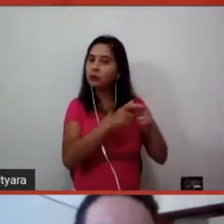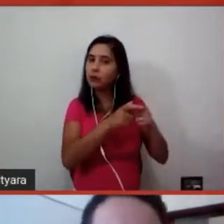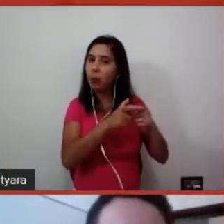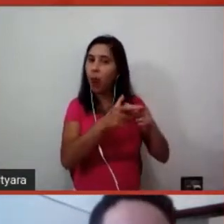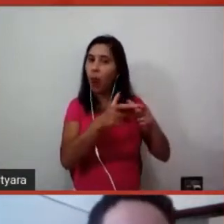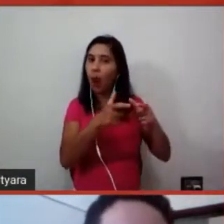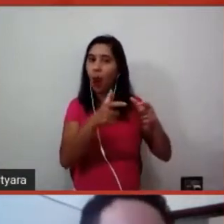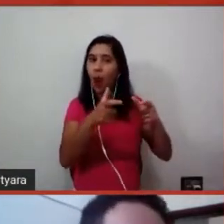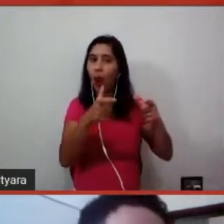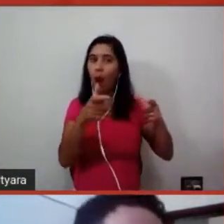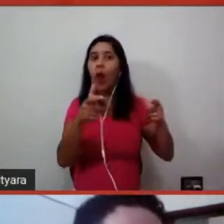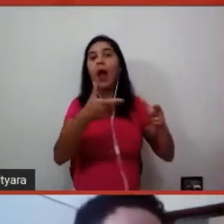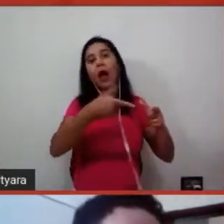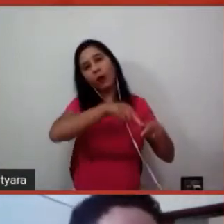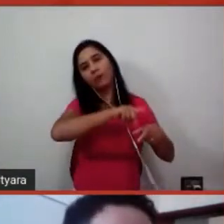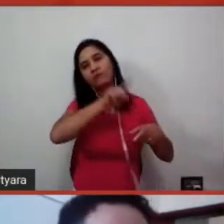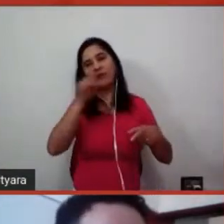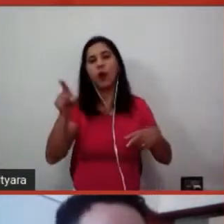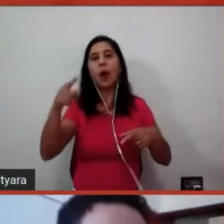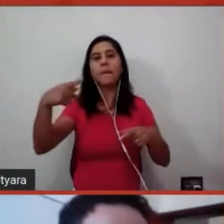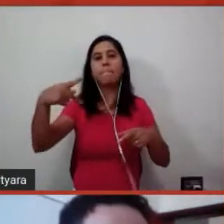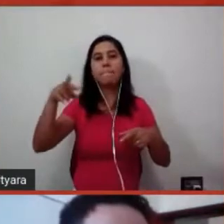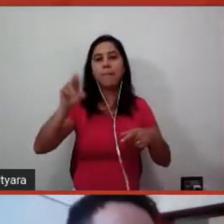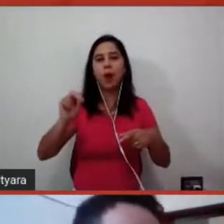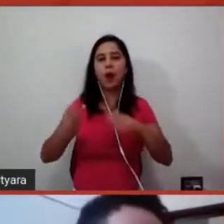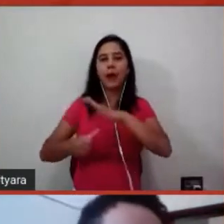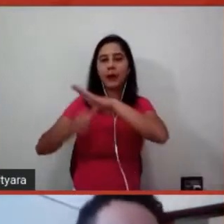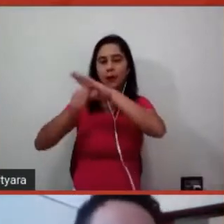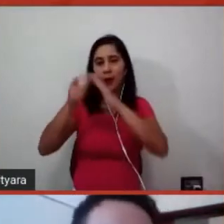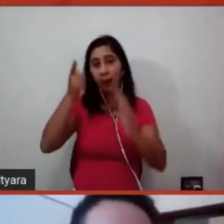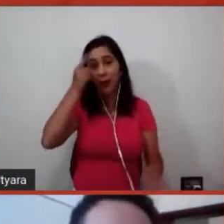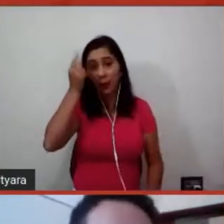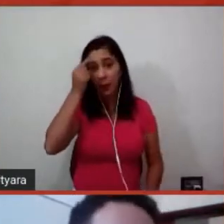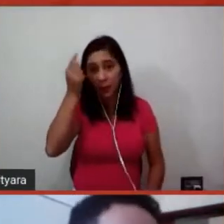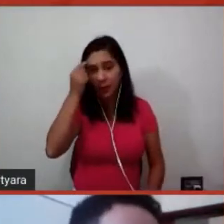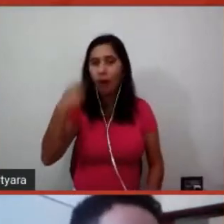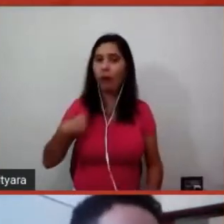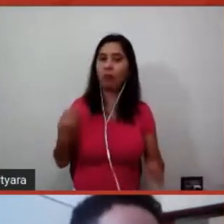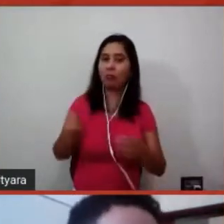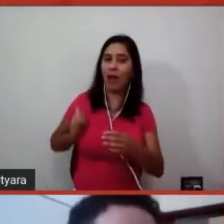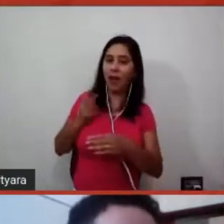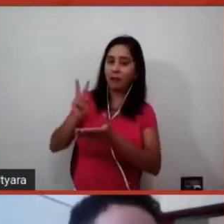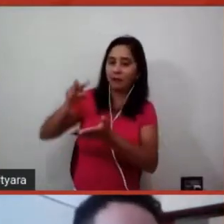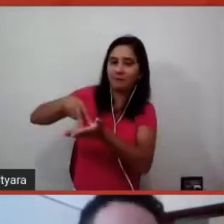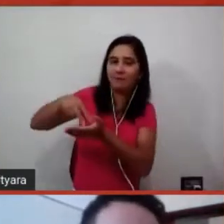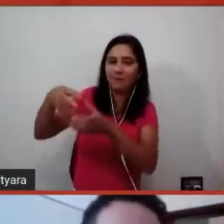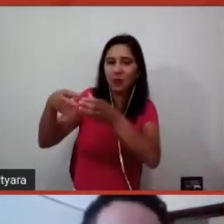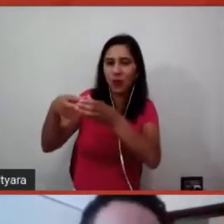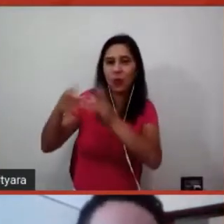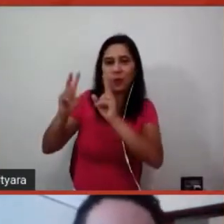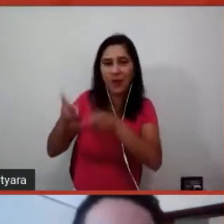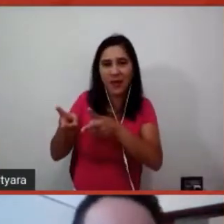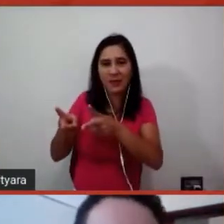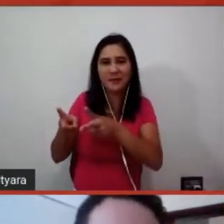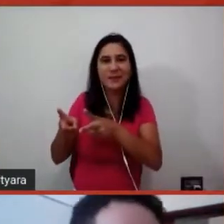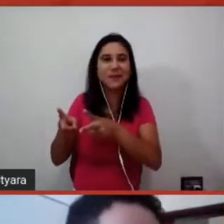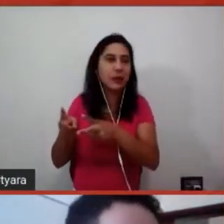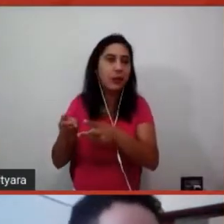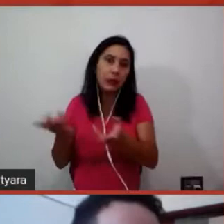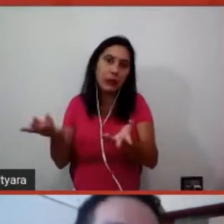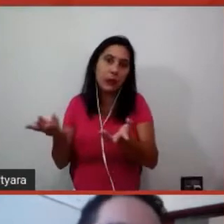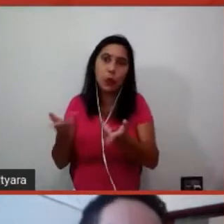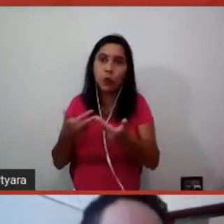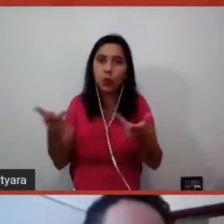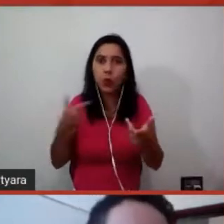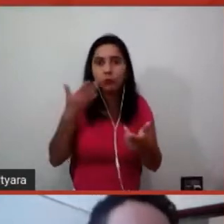Acabou indo para a Pró-Reitoria de Graduação e estive nesse grupo até então e costumo dizer, tudo que eu sei,